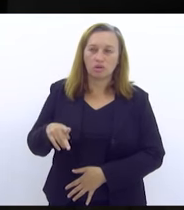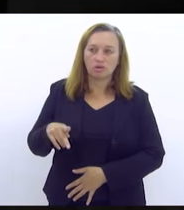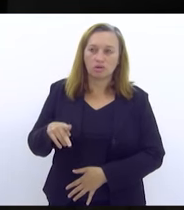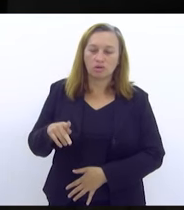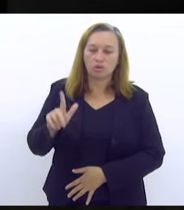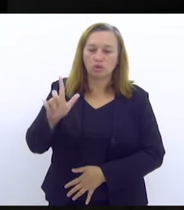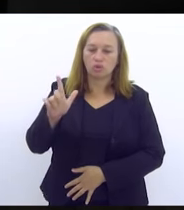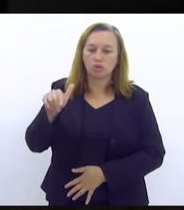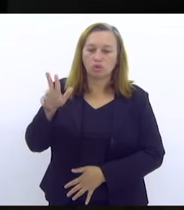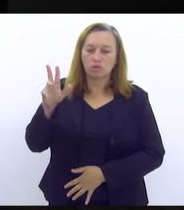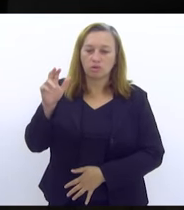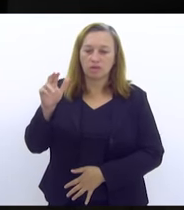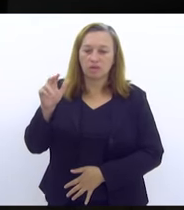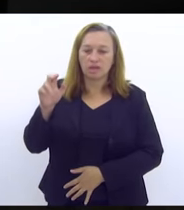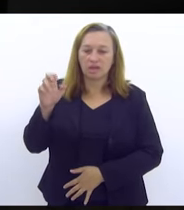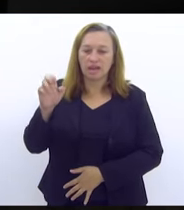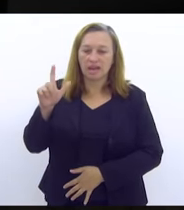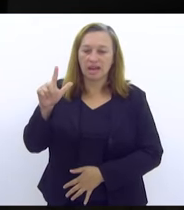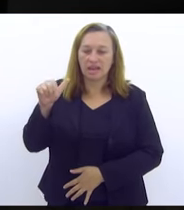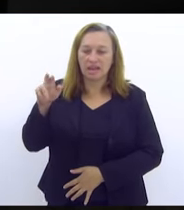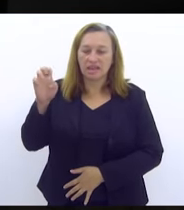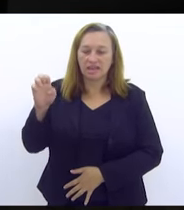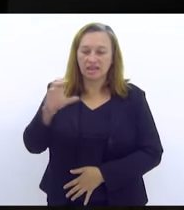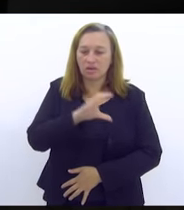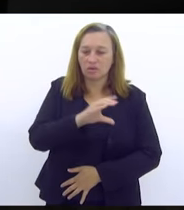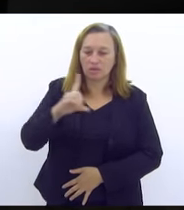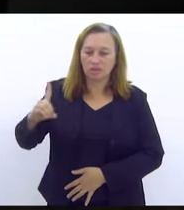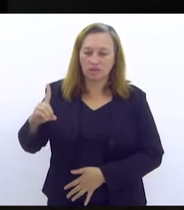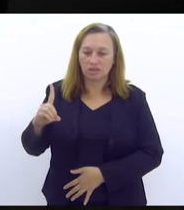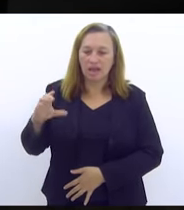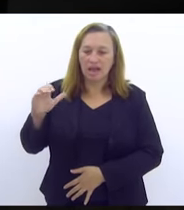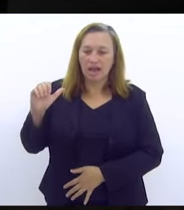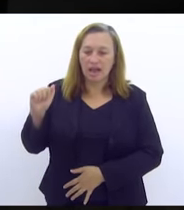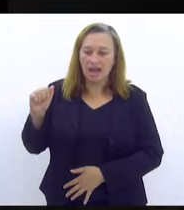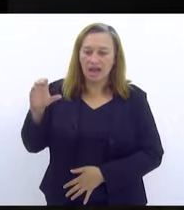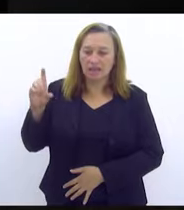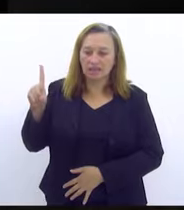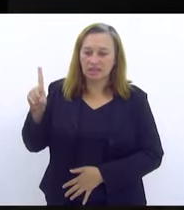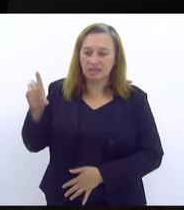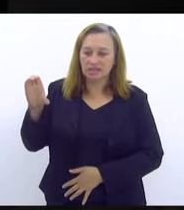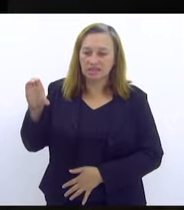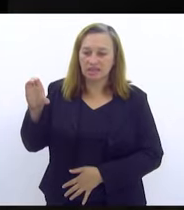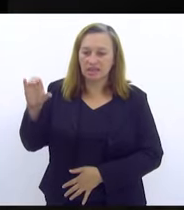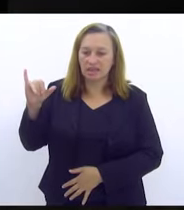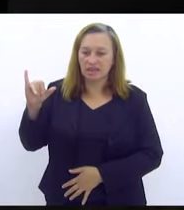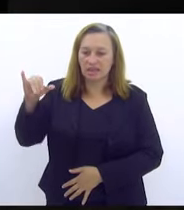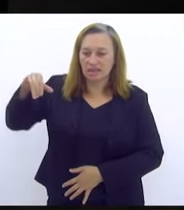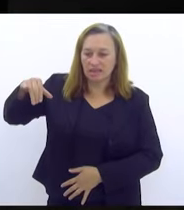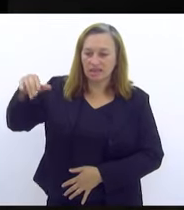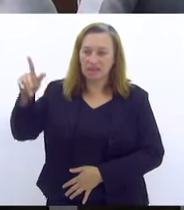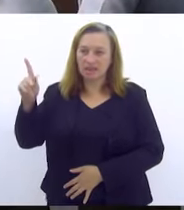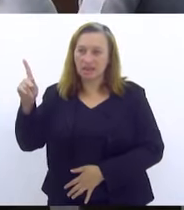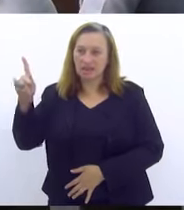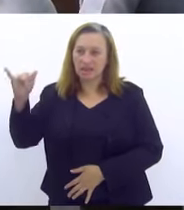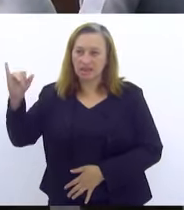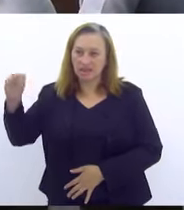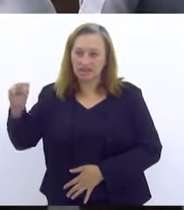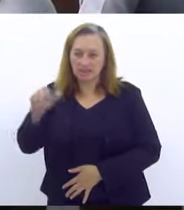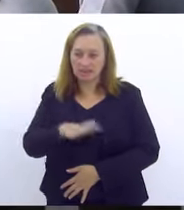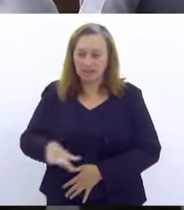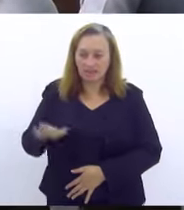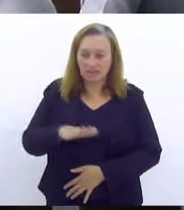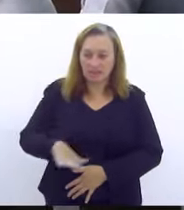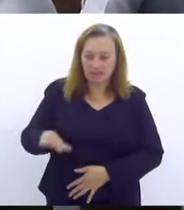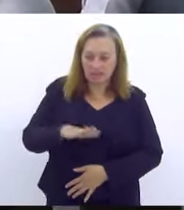A missionária Elaine Soares, coordenadora da ADSIM Kids, Assembleia de Deus em Cidade Nova.